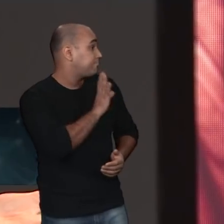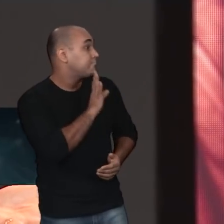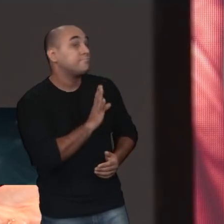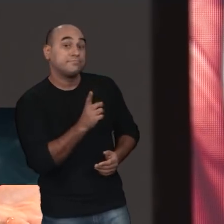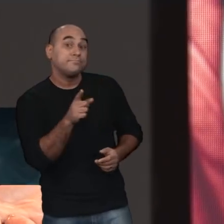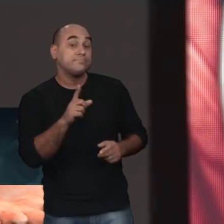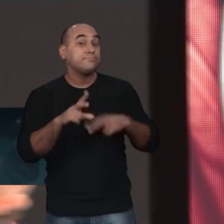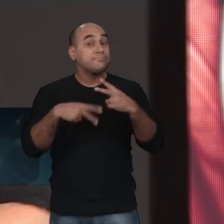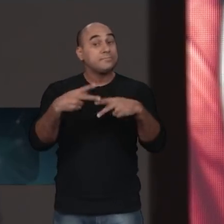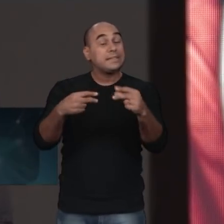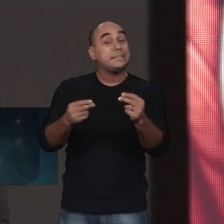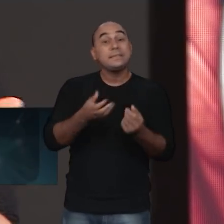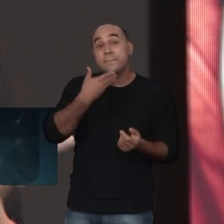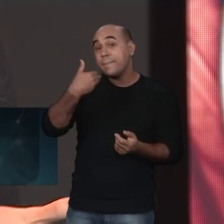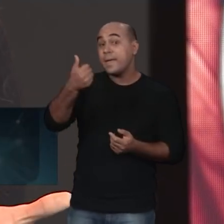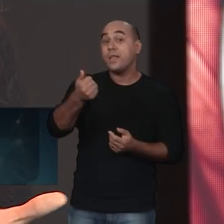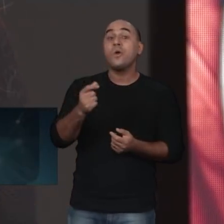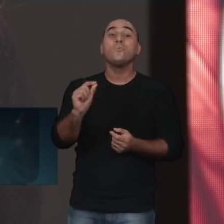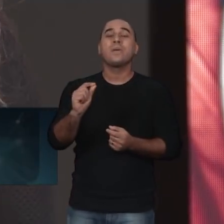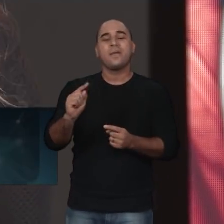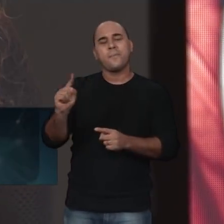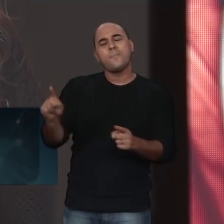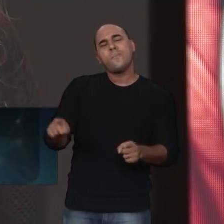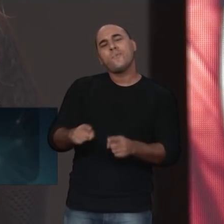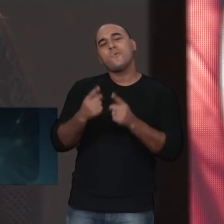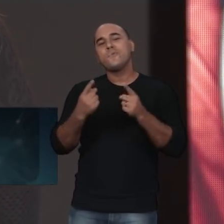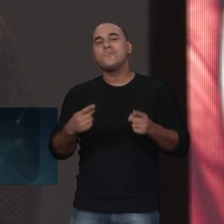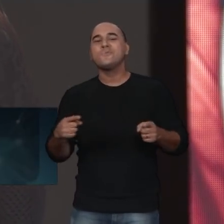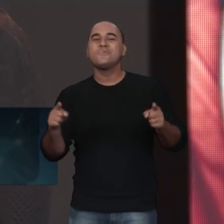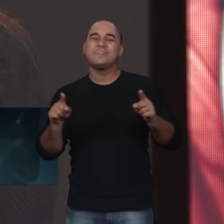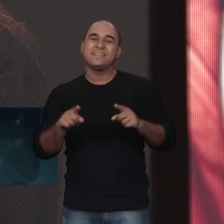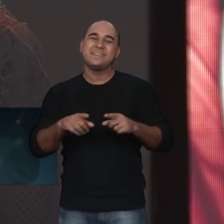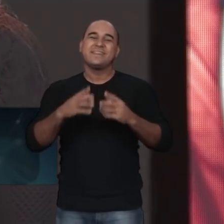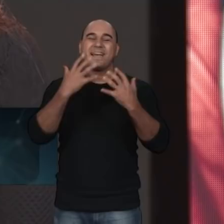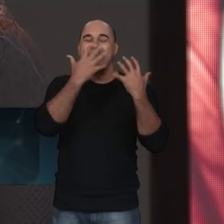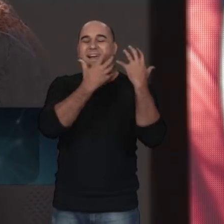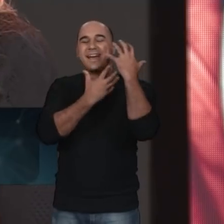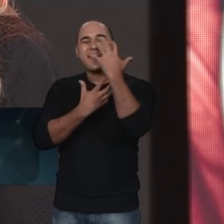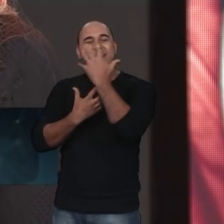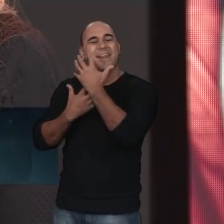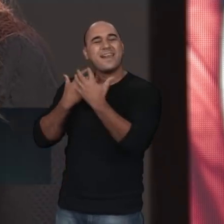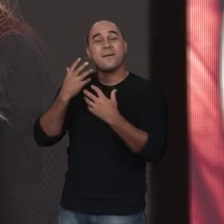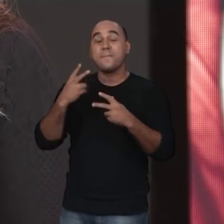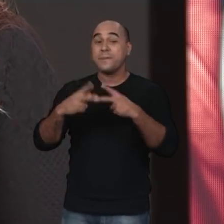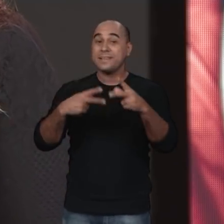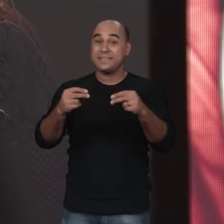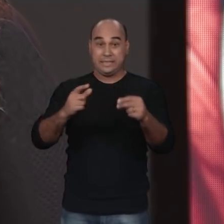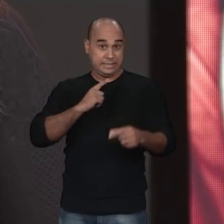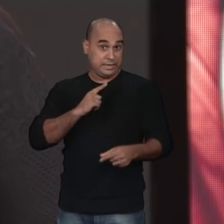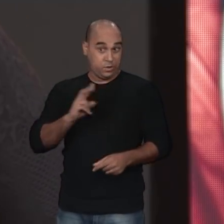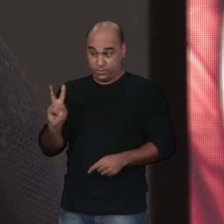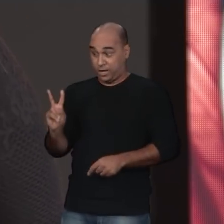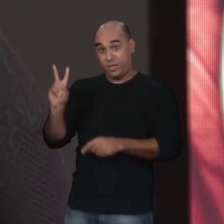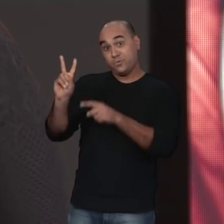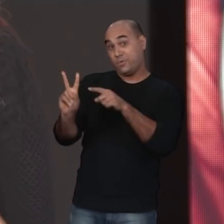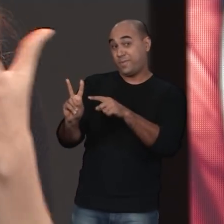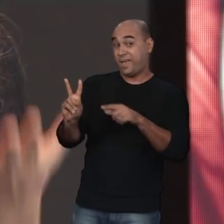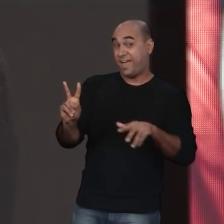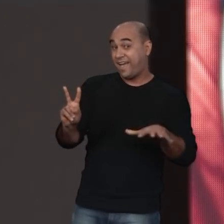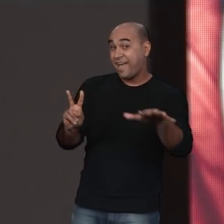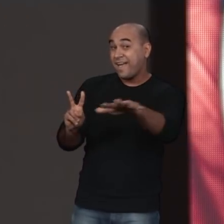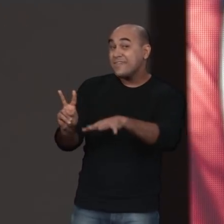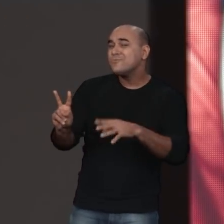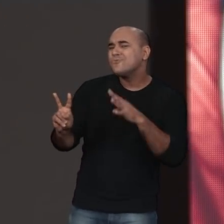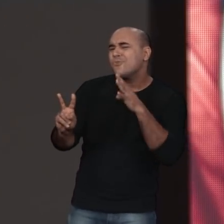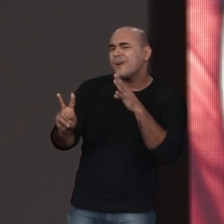um presente aqui para você em forma de música. E hoje tem uma dupla, um casal que o pessoal gosta bastante. E eu já